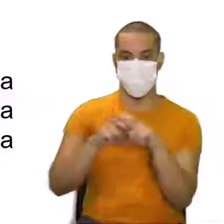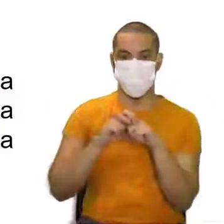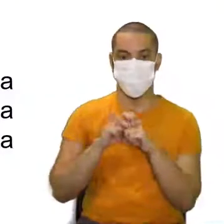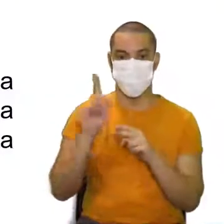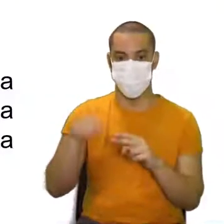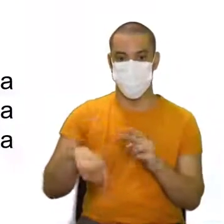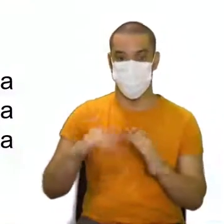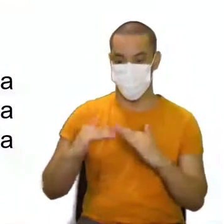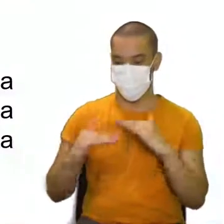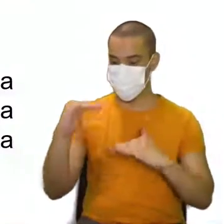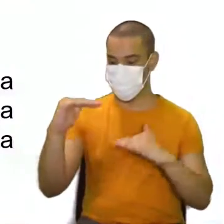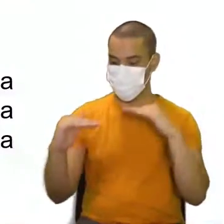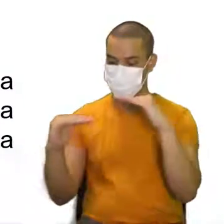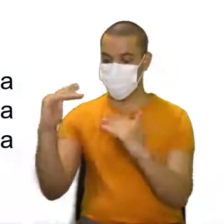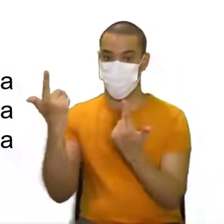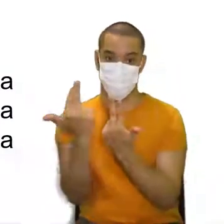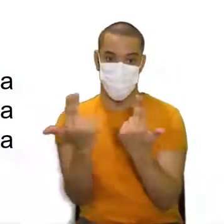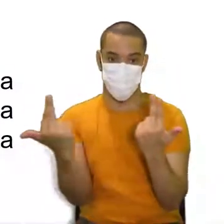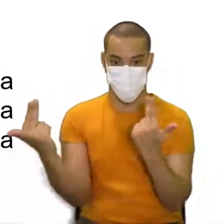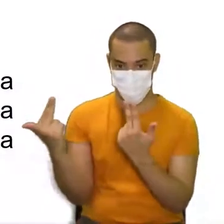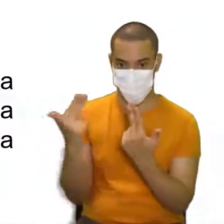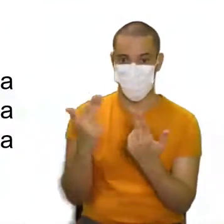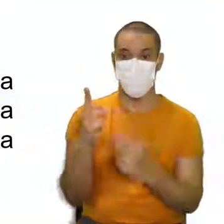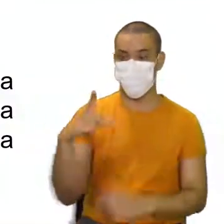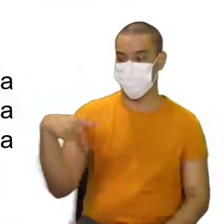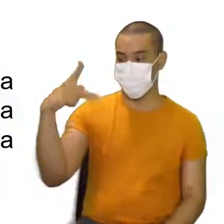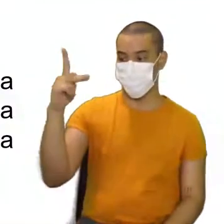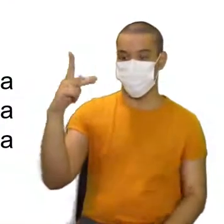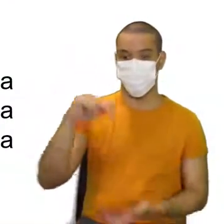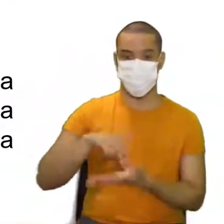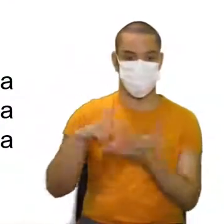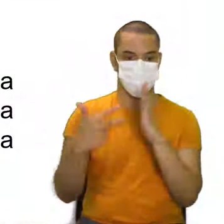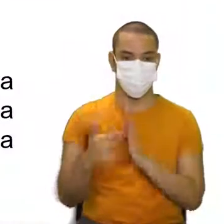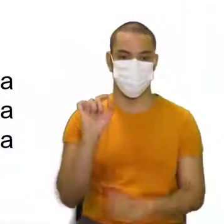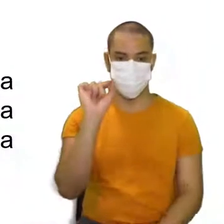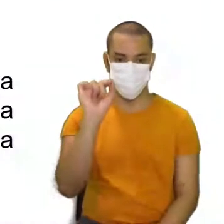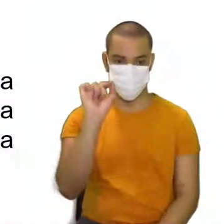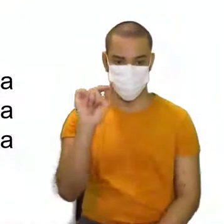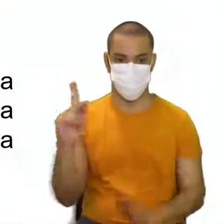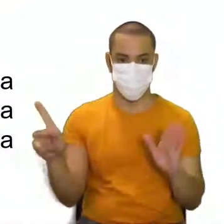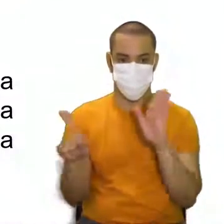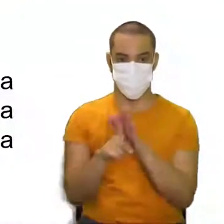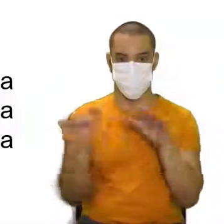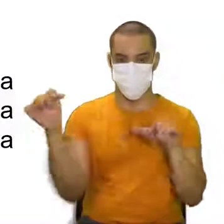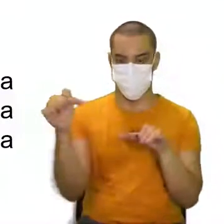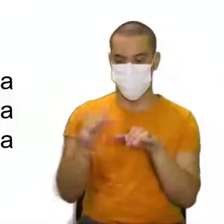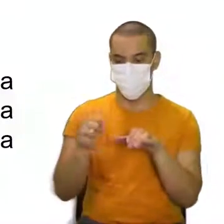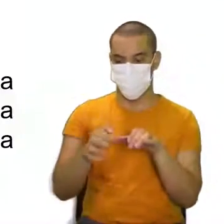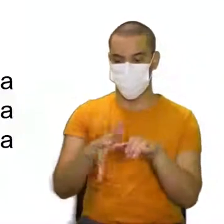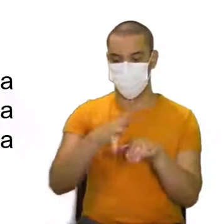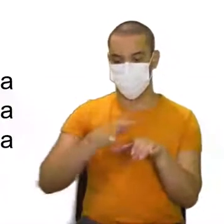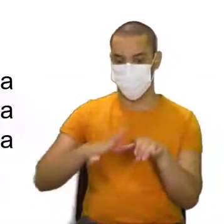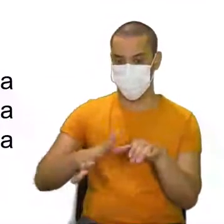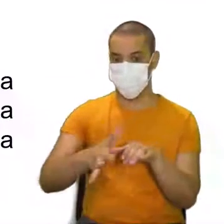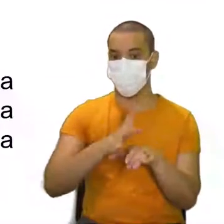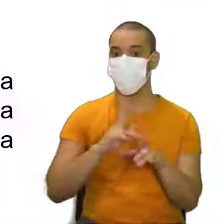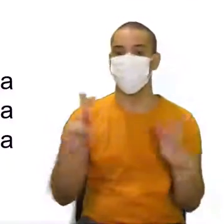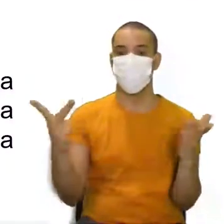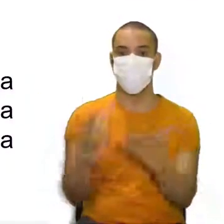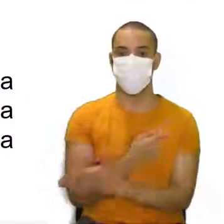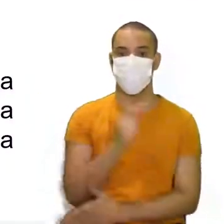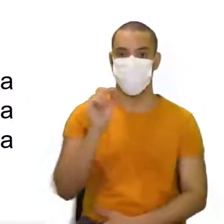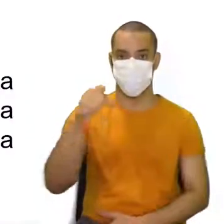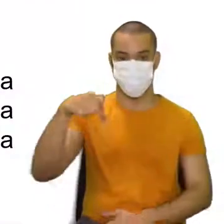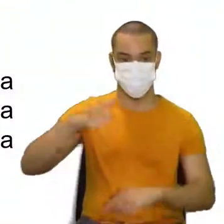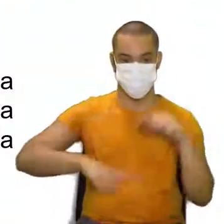proporcionalidade cá caracteriza o ponto no caso do campo magnético de onde a